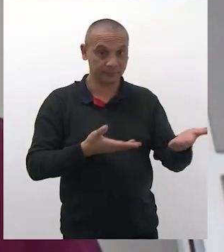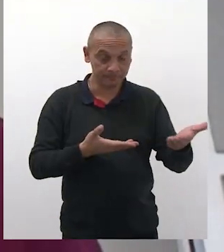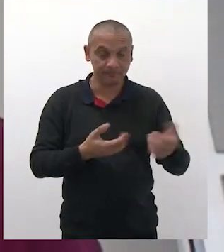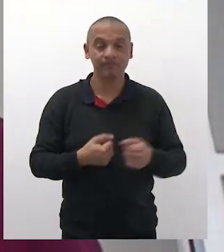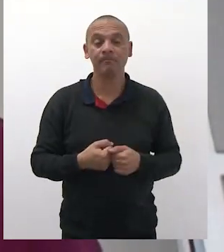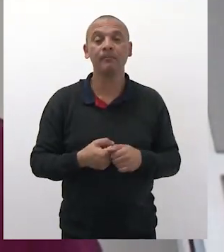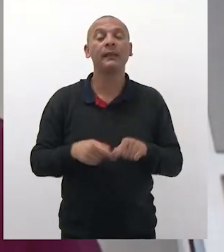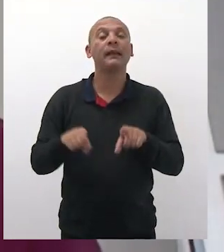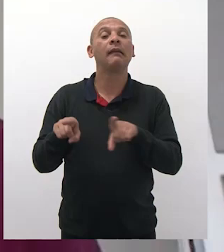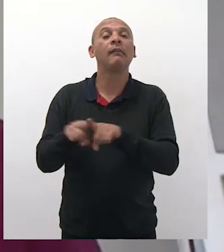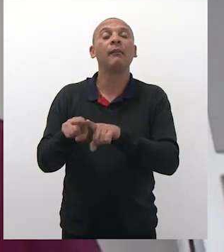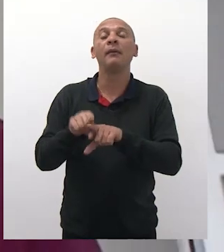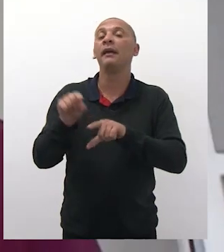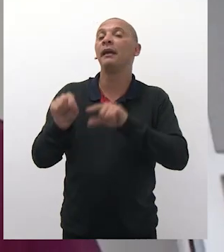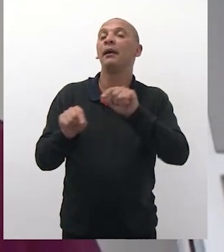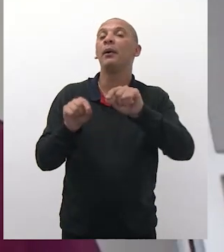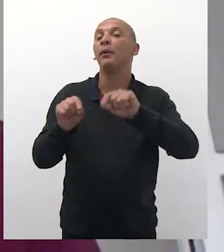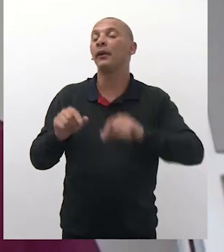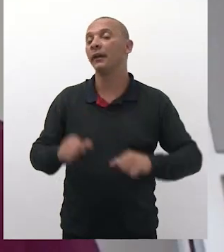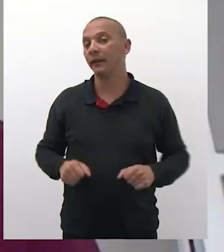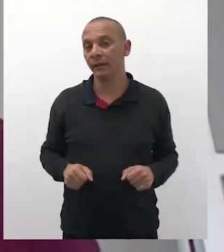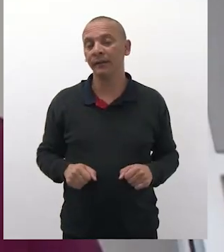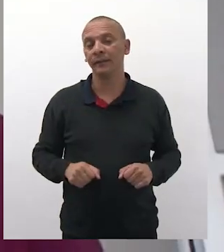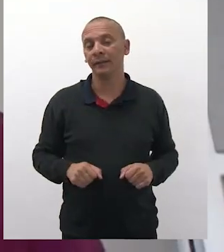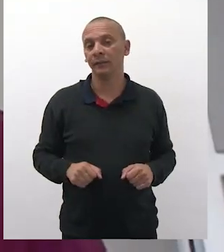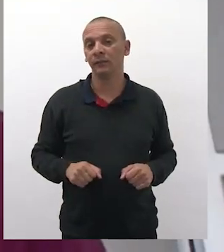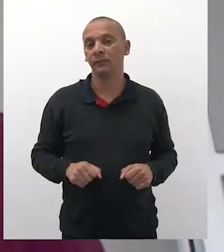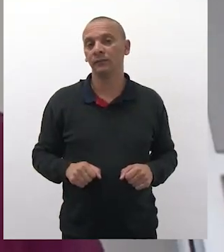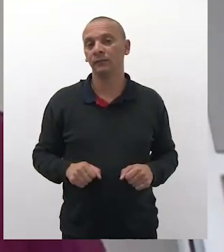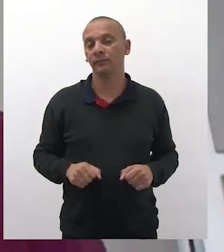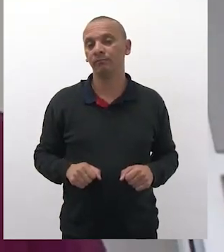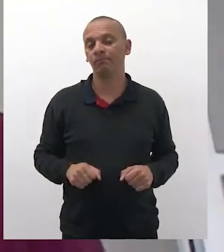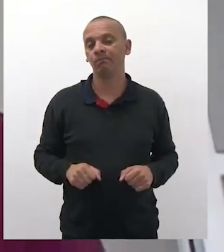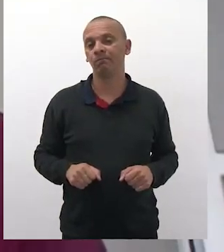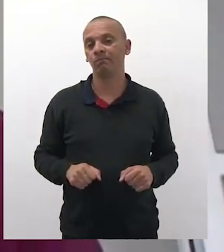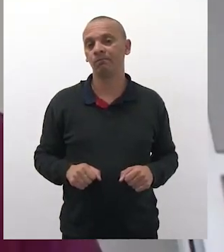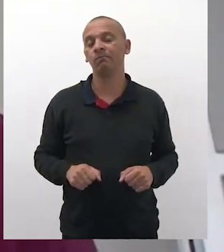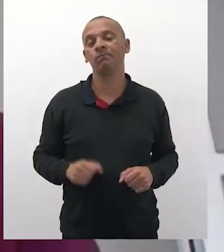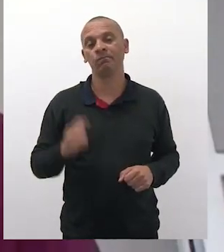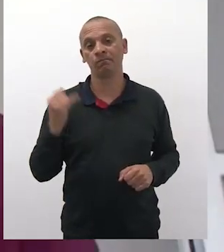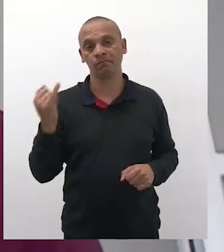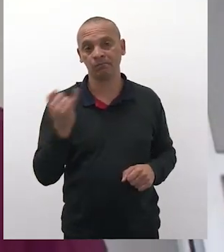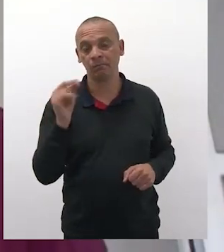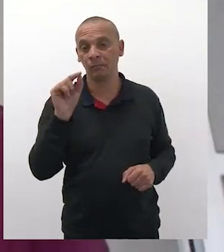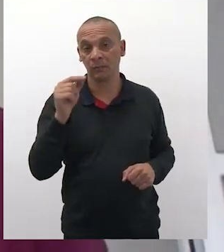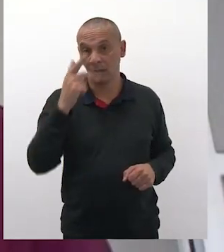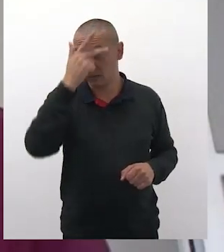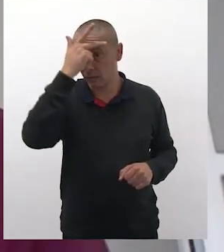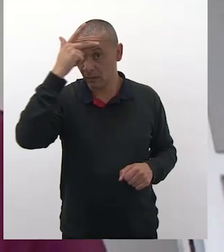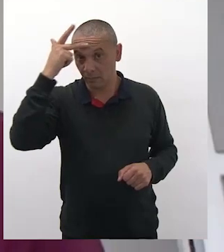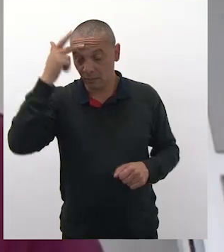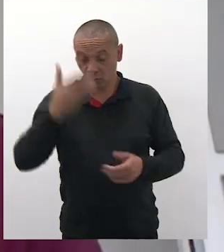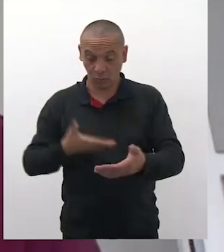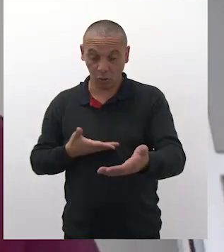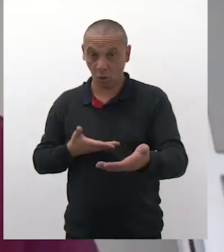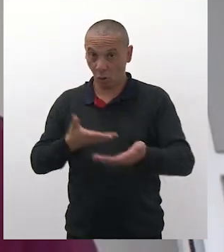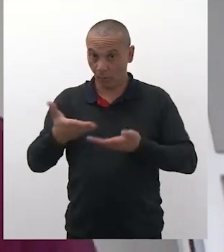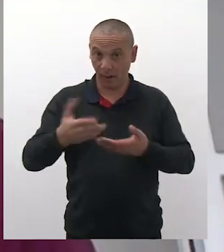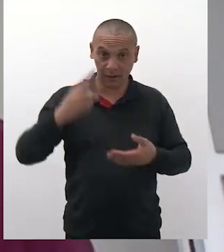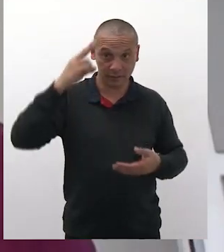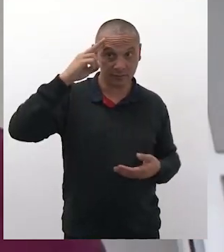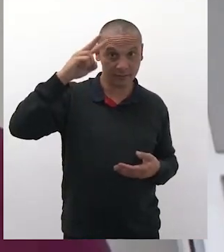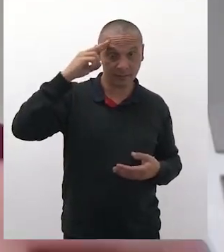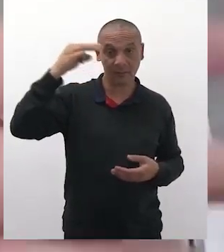e exige também uma certa liberdade para quem está compartilhando suas